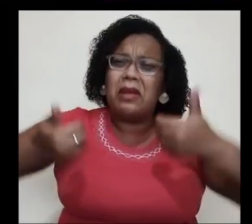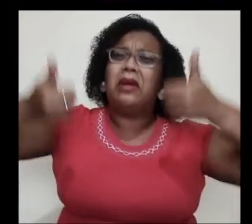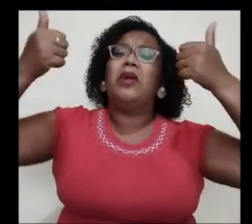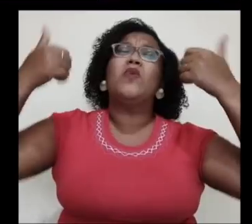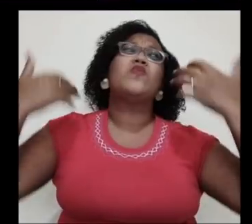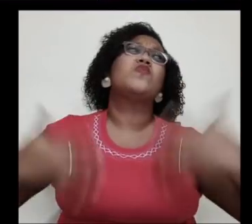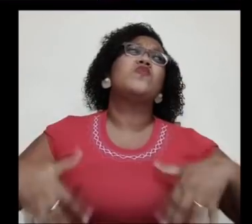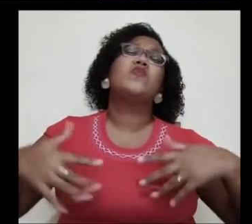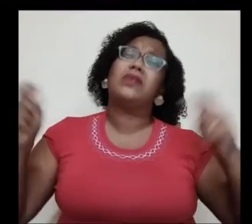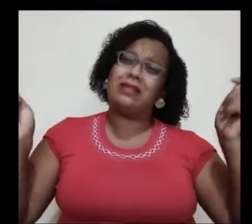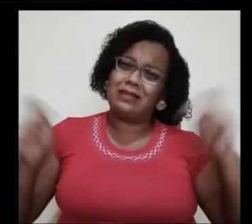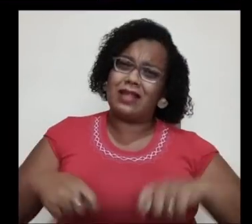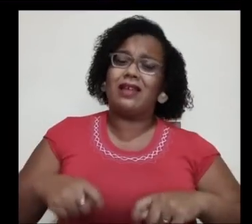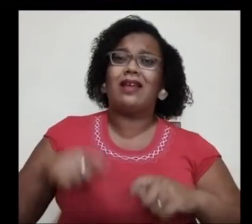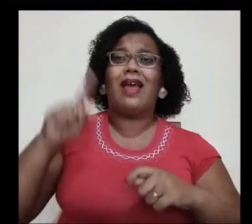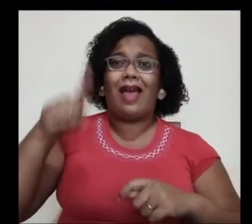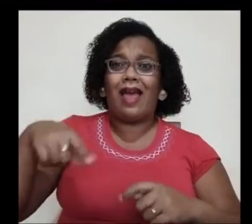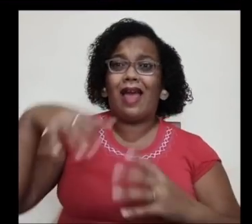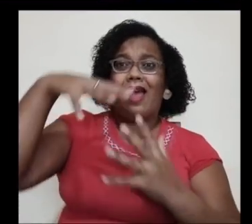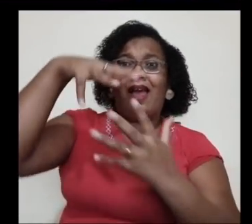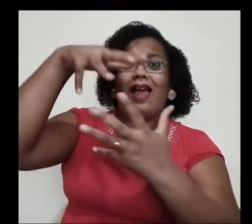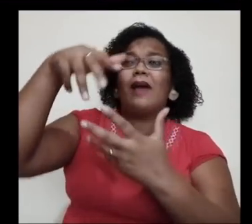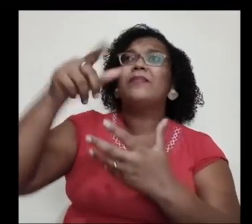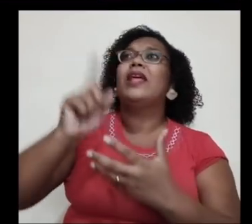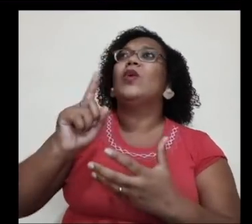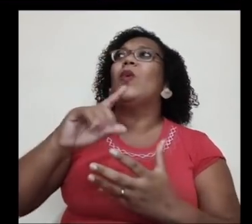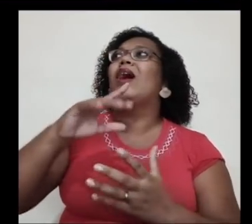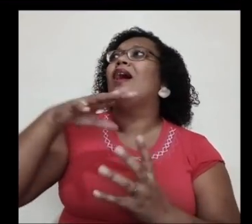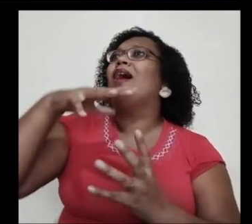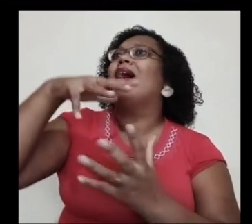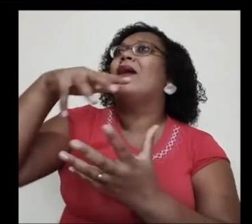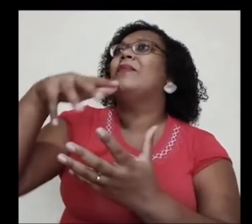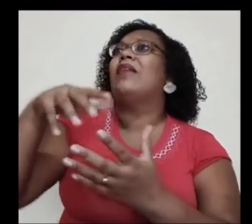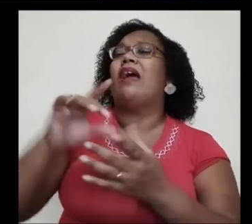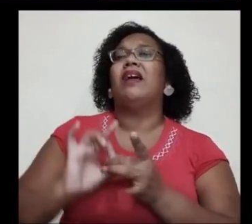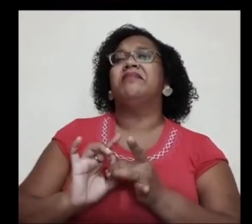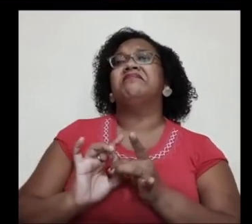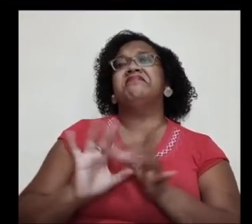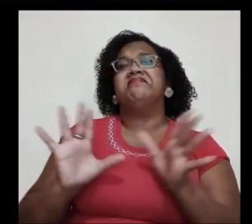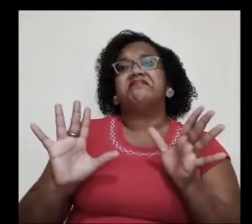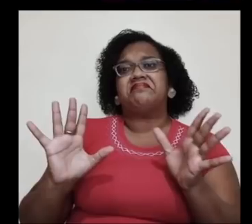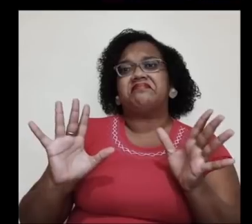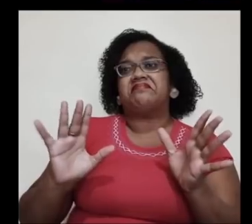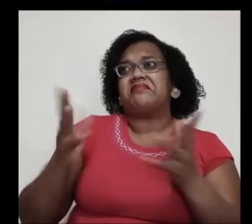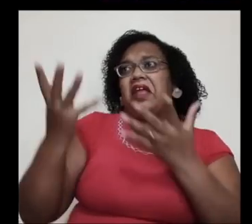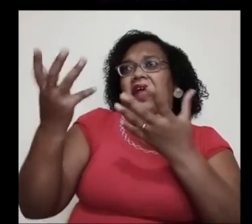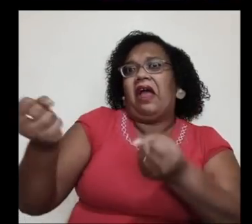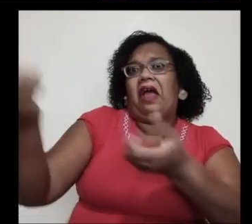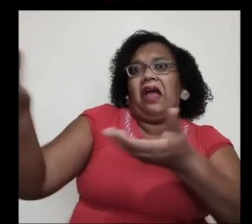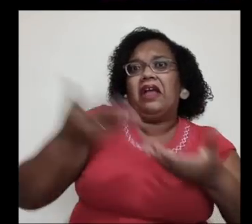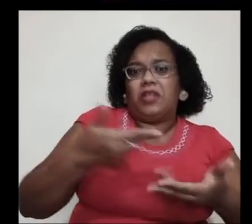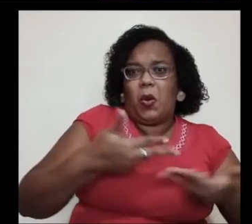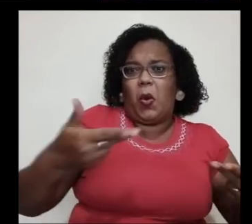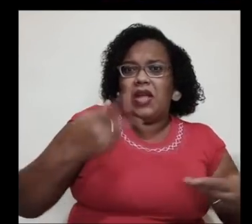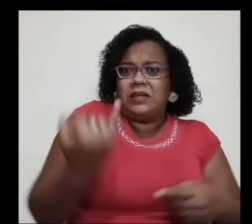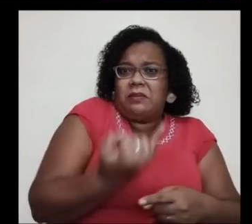das questões importantes da ciência brasileira e apenas seguir a agenda internacional. Mas certamente nós precisamos de uma ciência mais